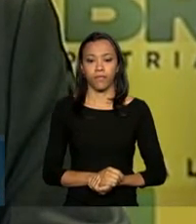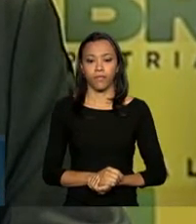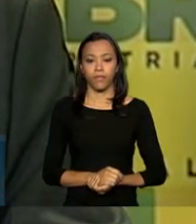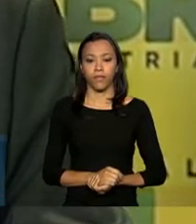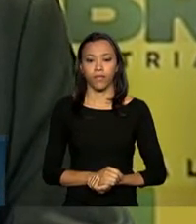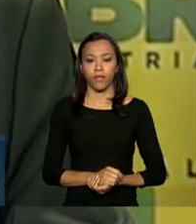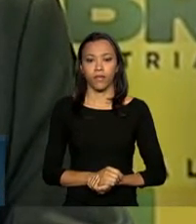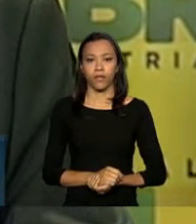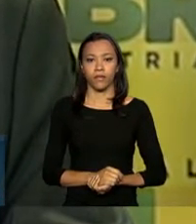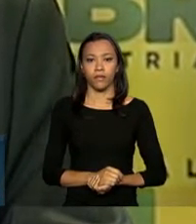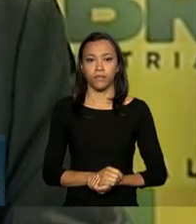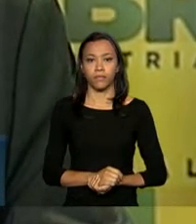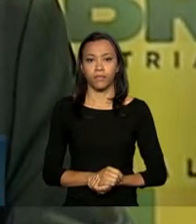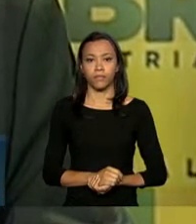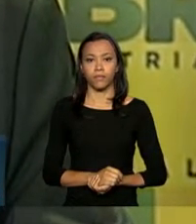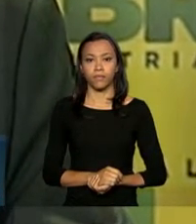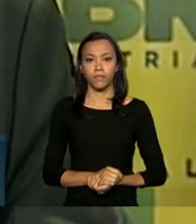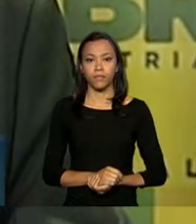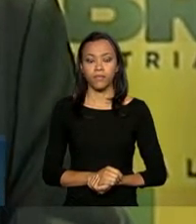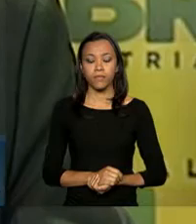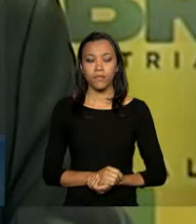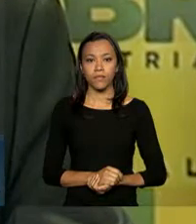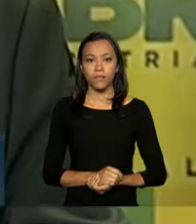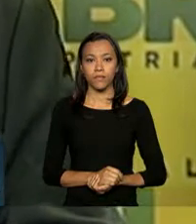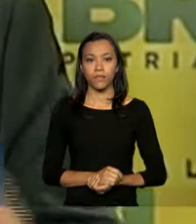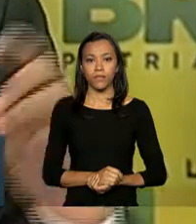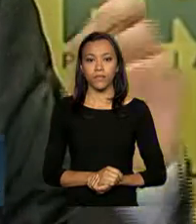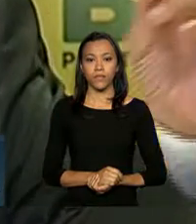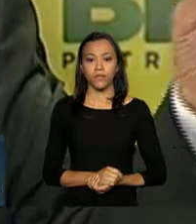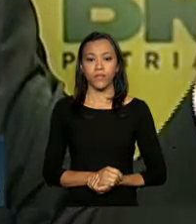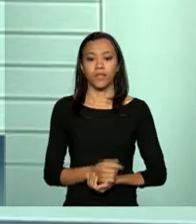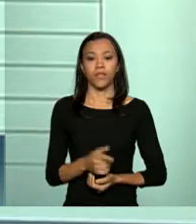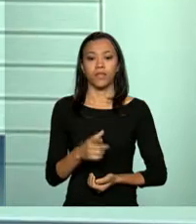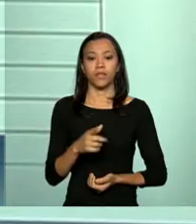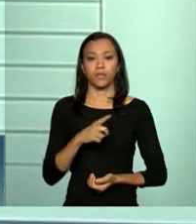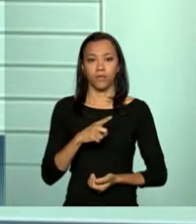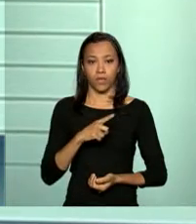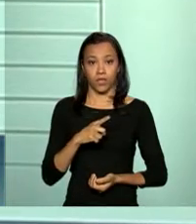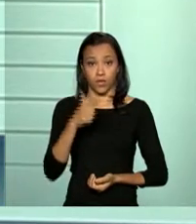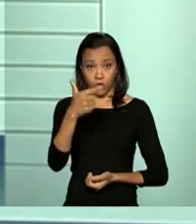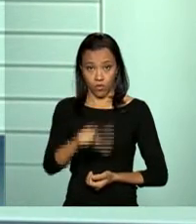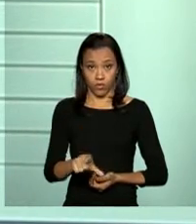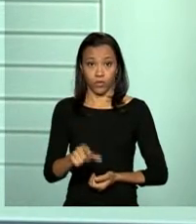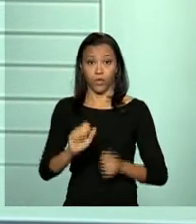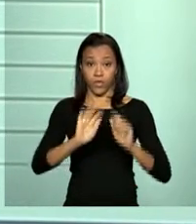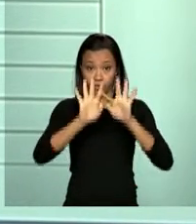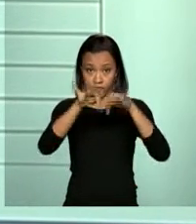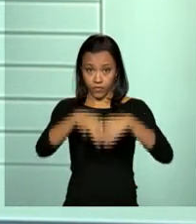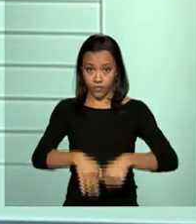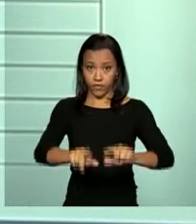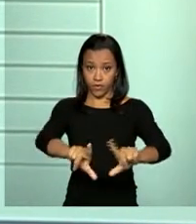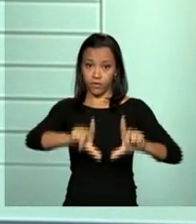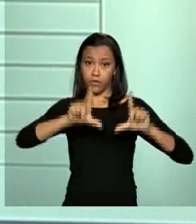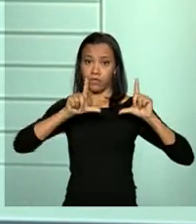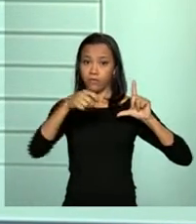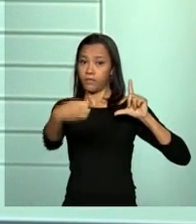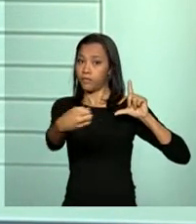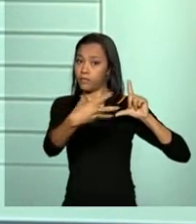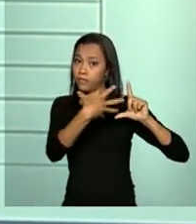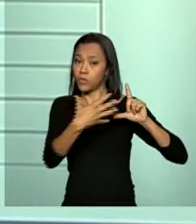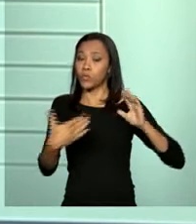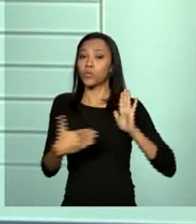Vai desligar. Vai cair a... Então, aqui está um outro recorte. E, finalmente, um